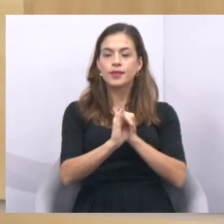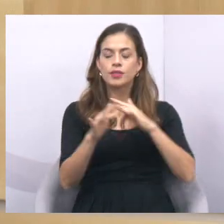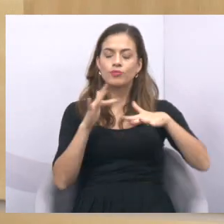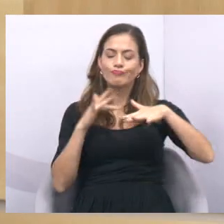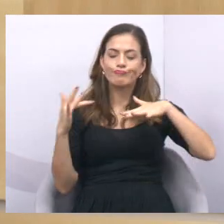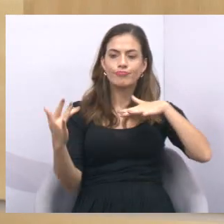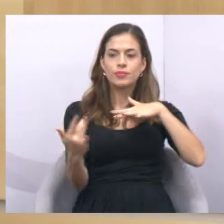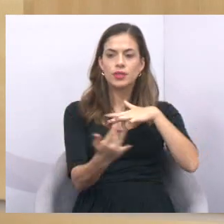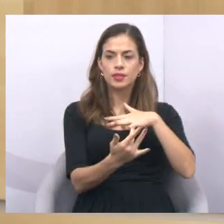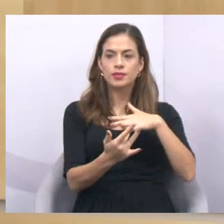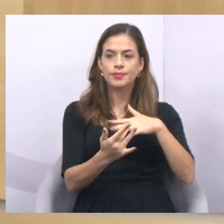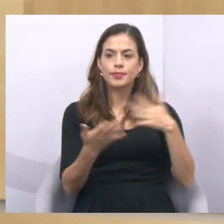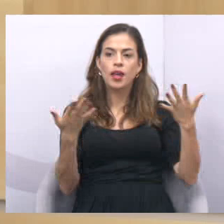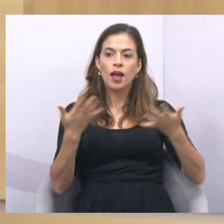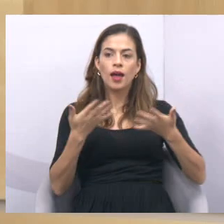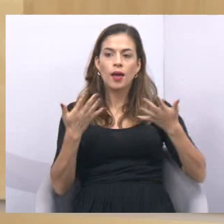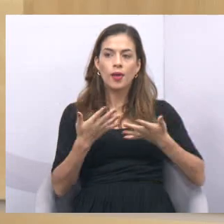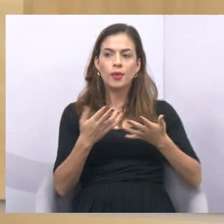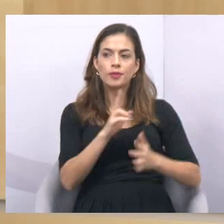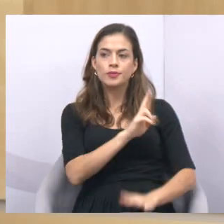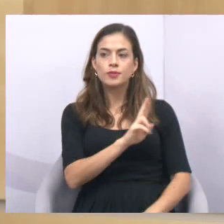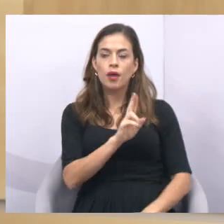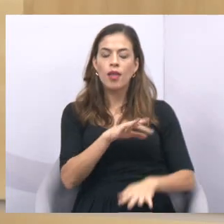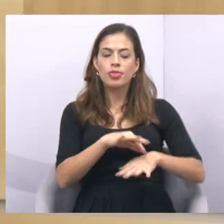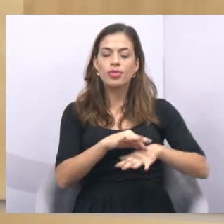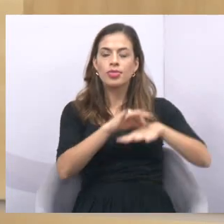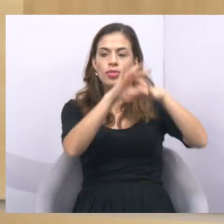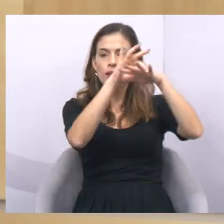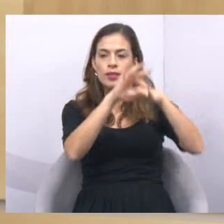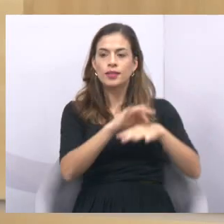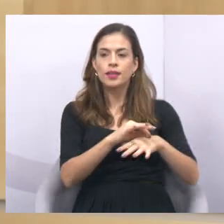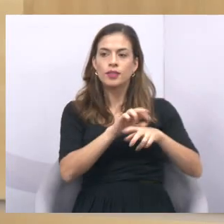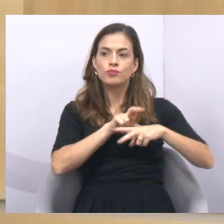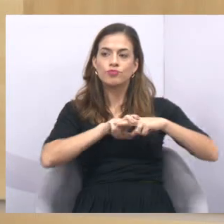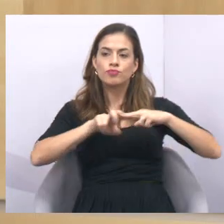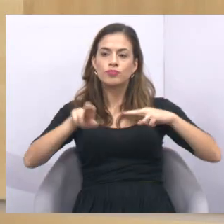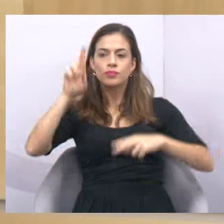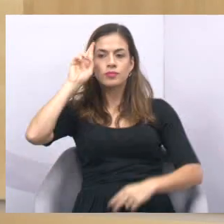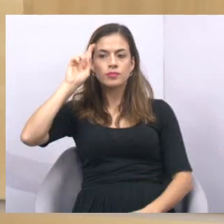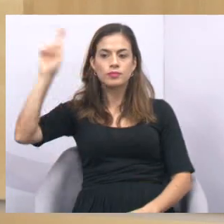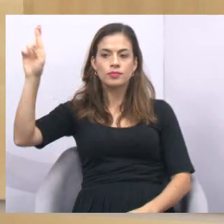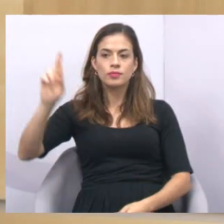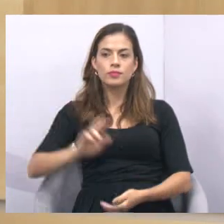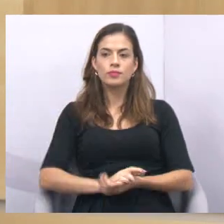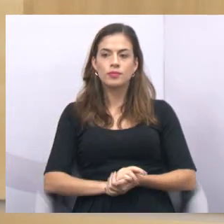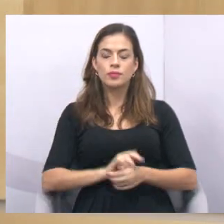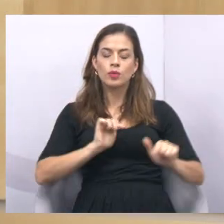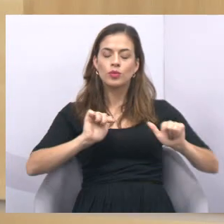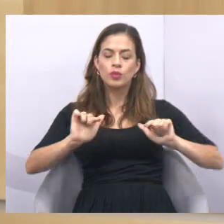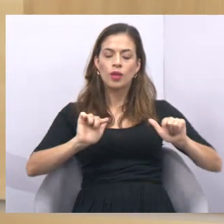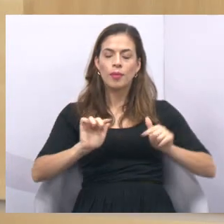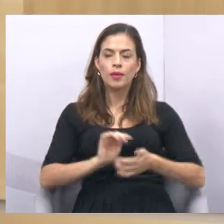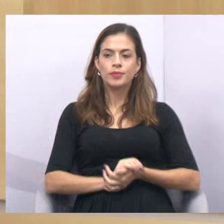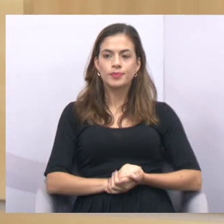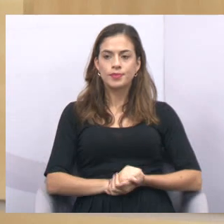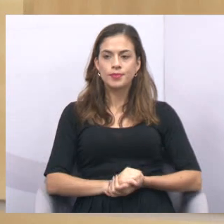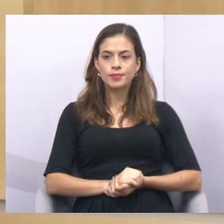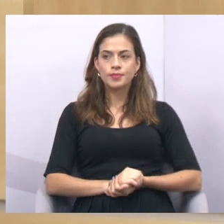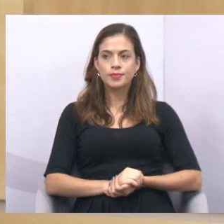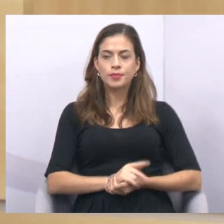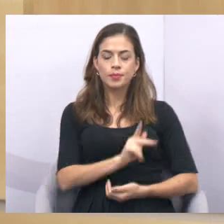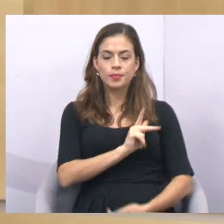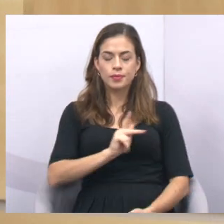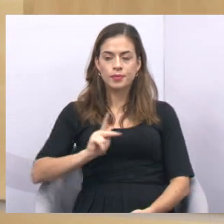sociais. Vamos agora nominar as nossas autoridades que compõem a nossa mesa diretora dos trabalhos. Preside esta